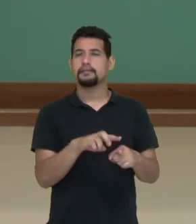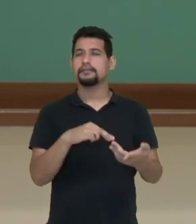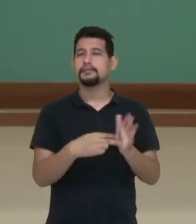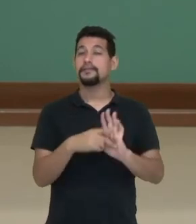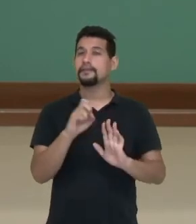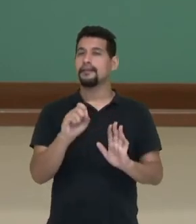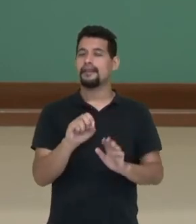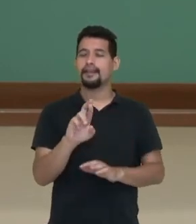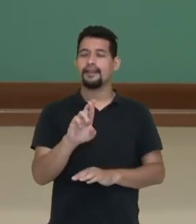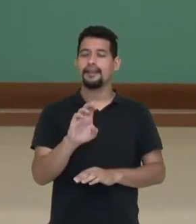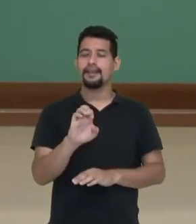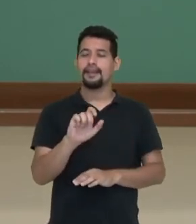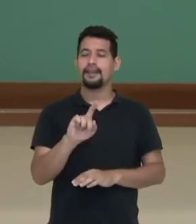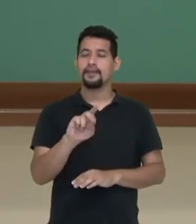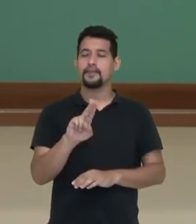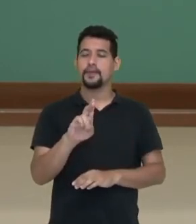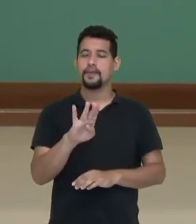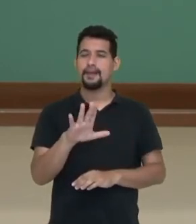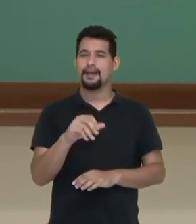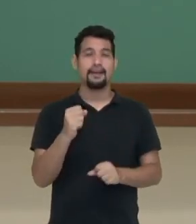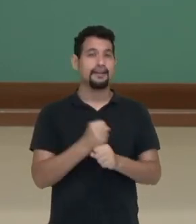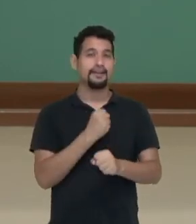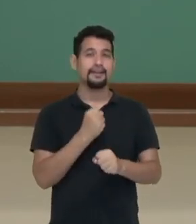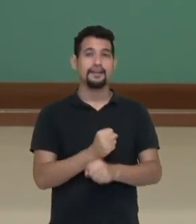a República, proclamada em